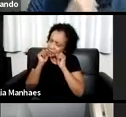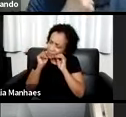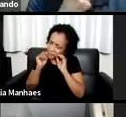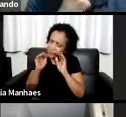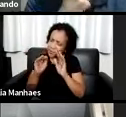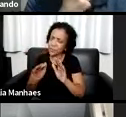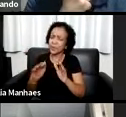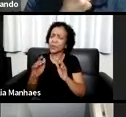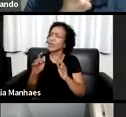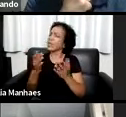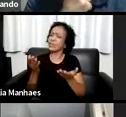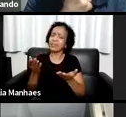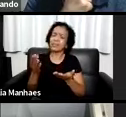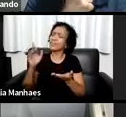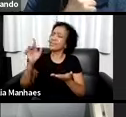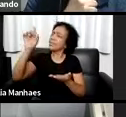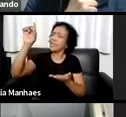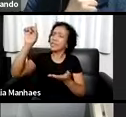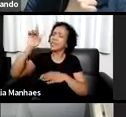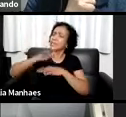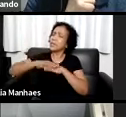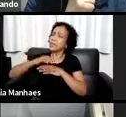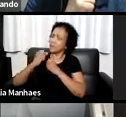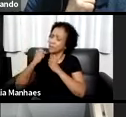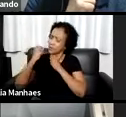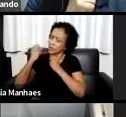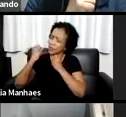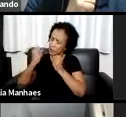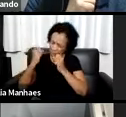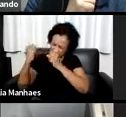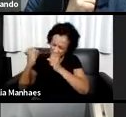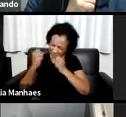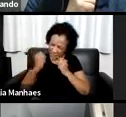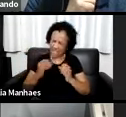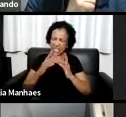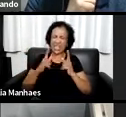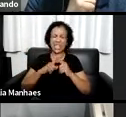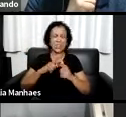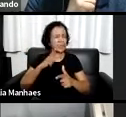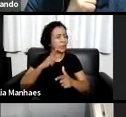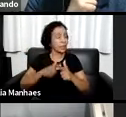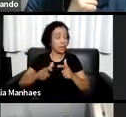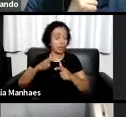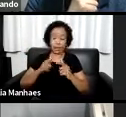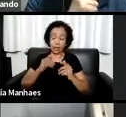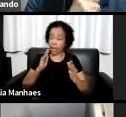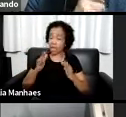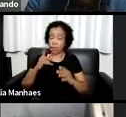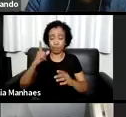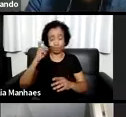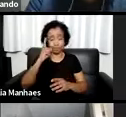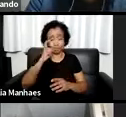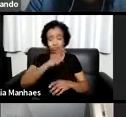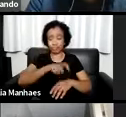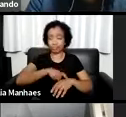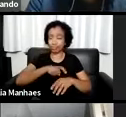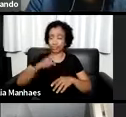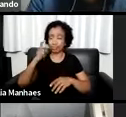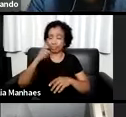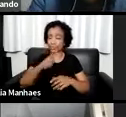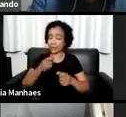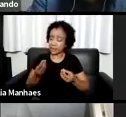Senhor, nesta época de tantas lutas, tantas batalhas, de tantos desafios, que a tua igreja se mostre relevante,